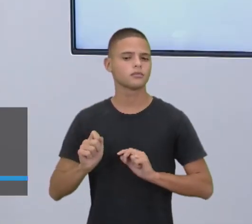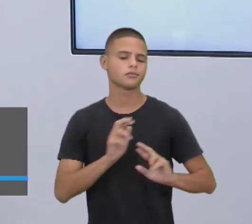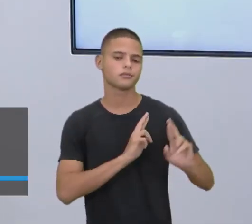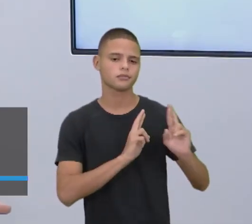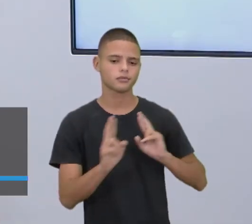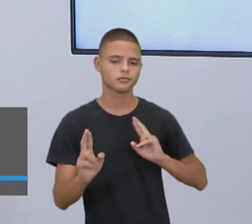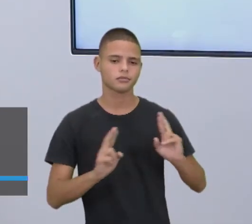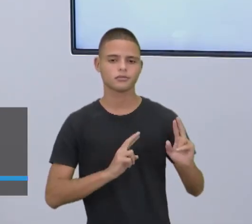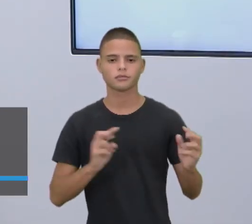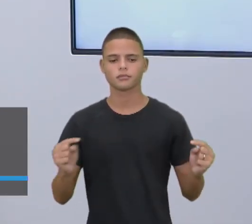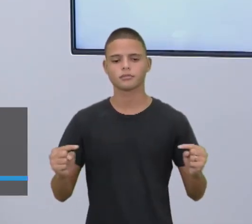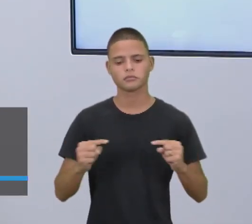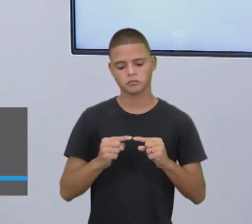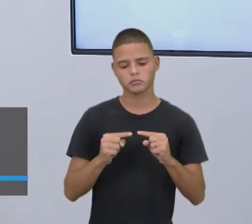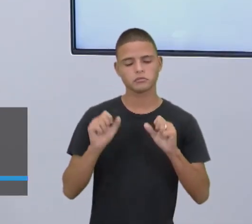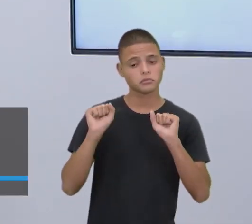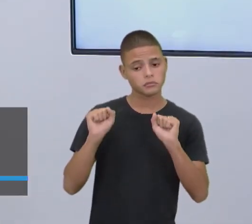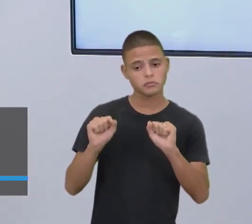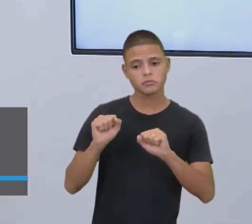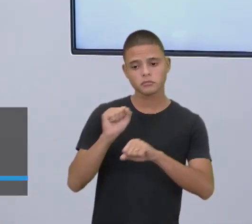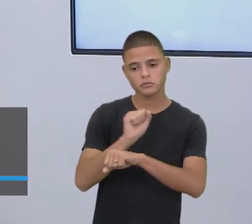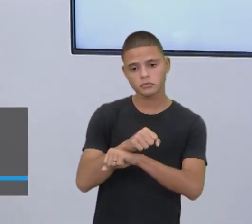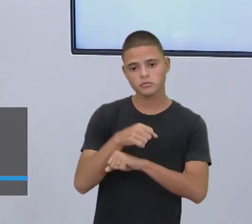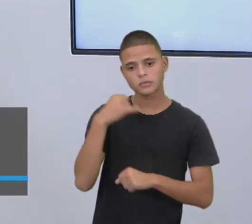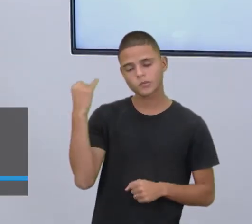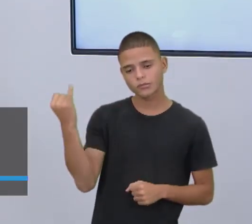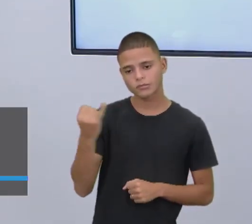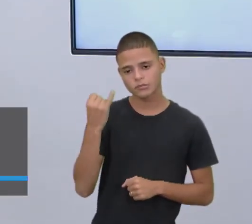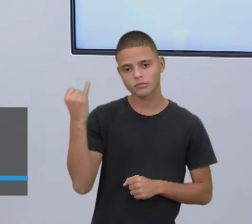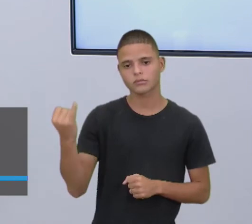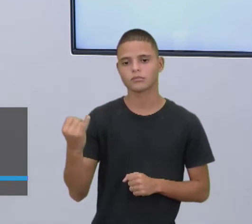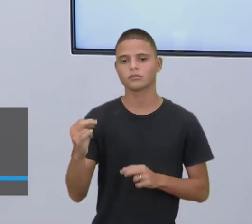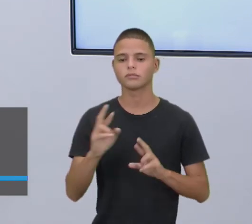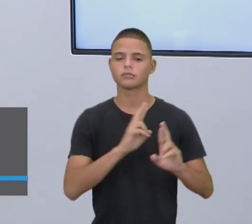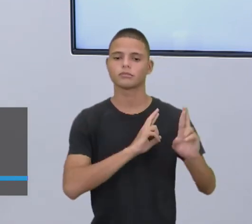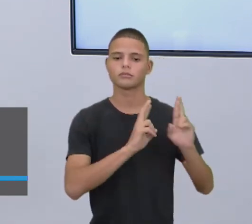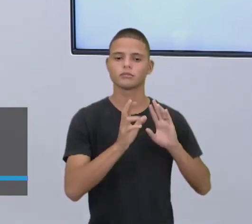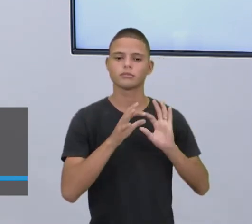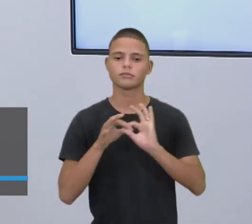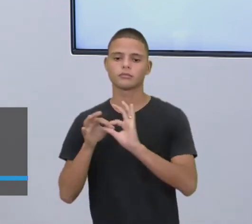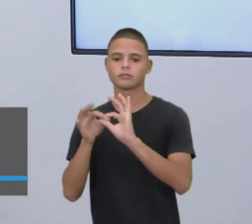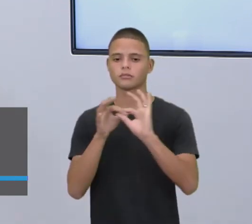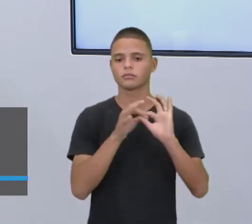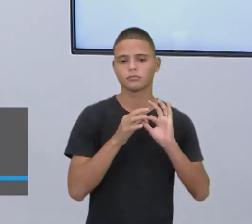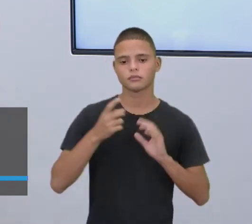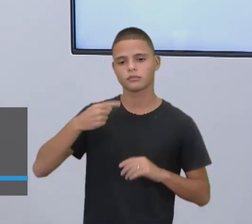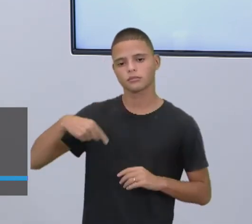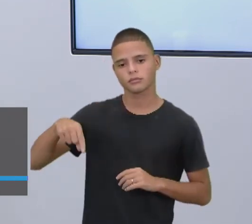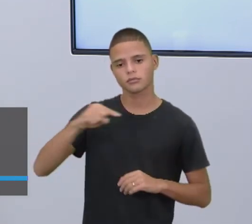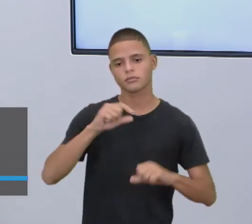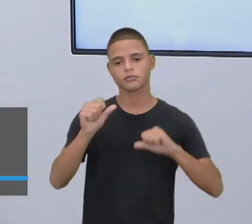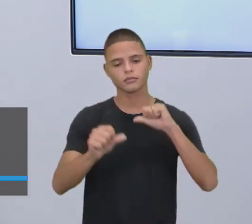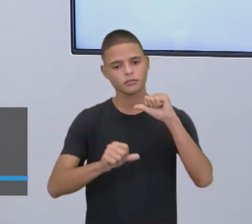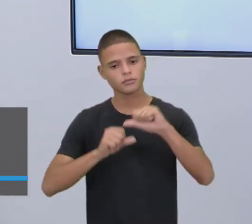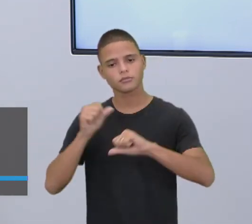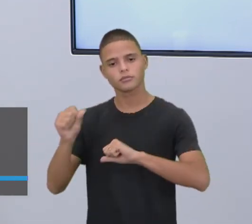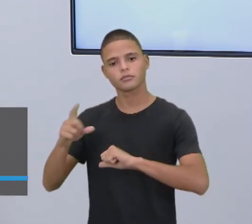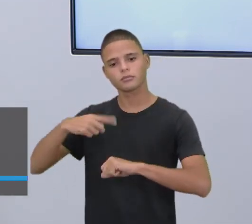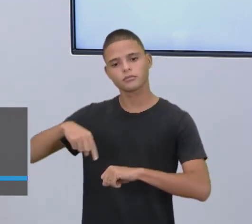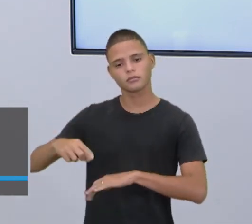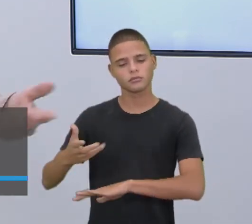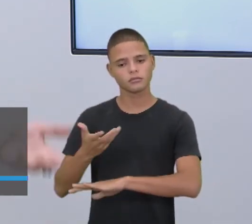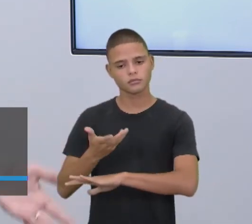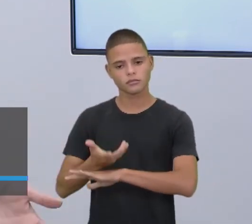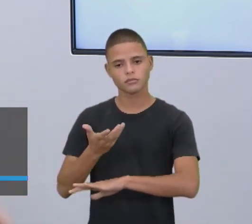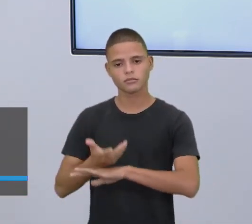isso, né? Então, a bioenergia ela pode ser uma importante vertente aí da gente transformar ainda mais a nossa matriz